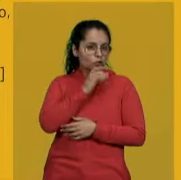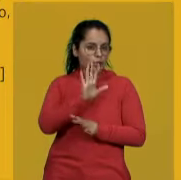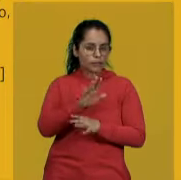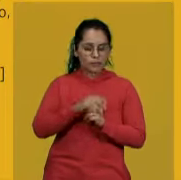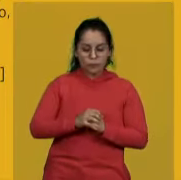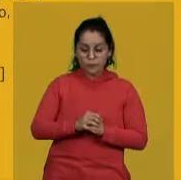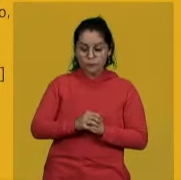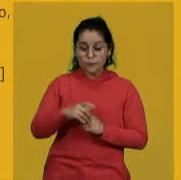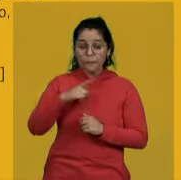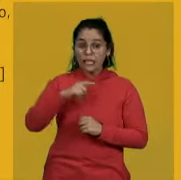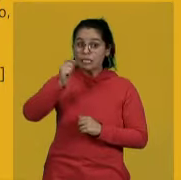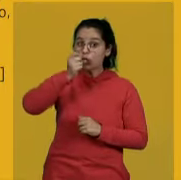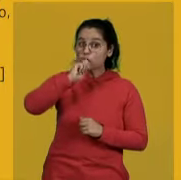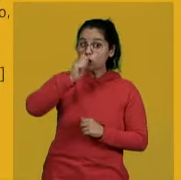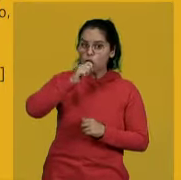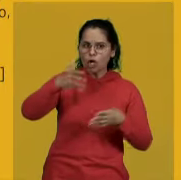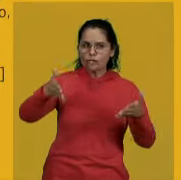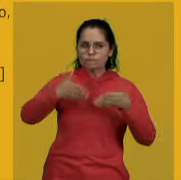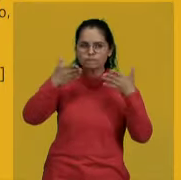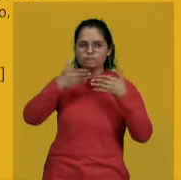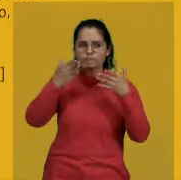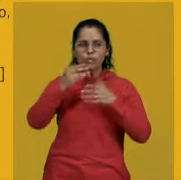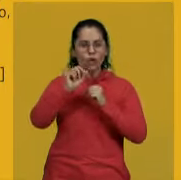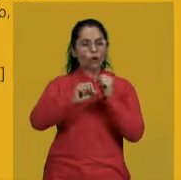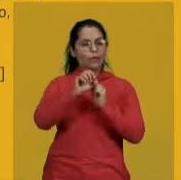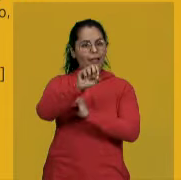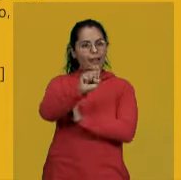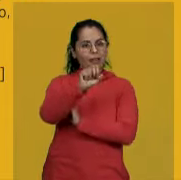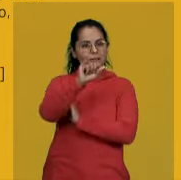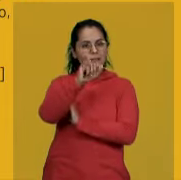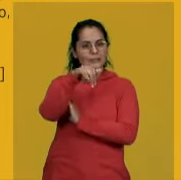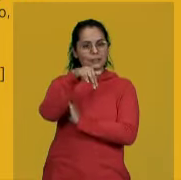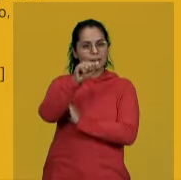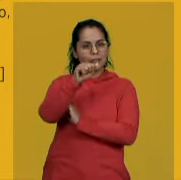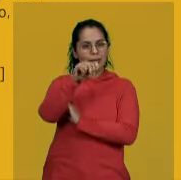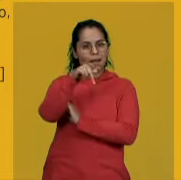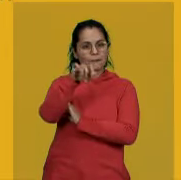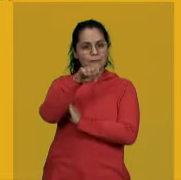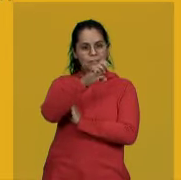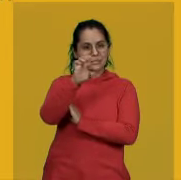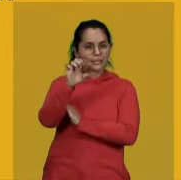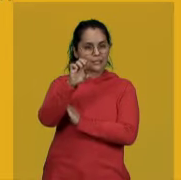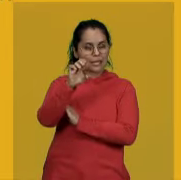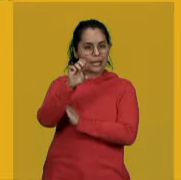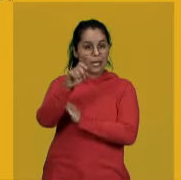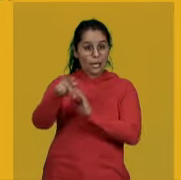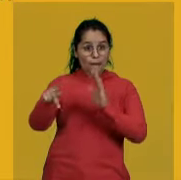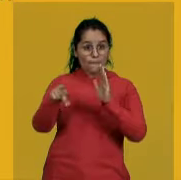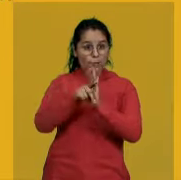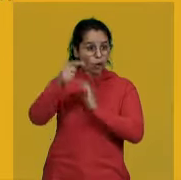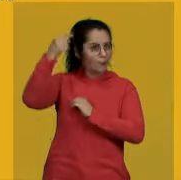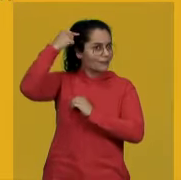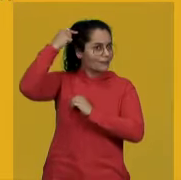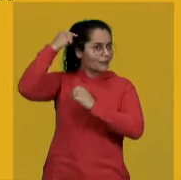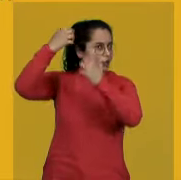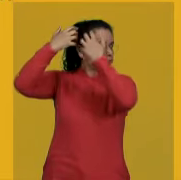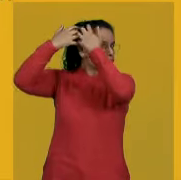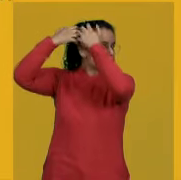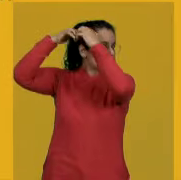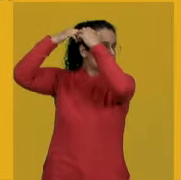que estimulam a sinapse de tal forma que, com o tempo, apenas